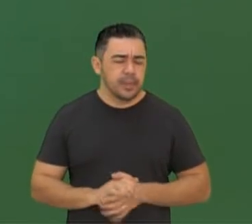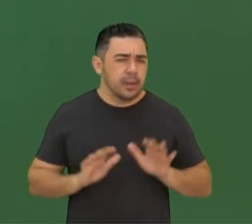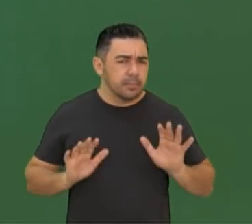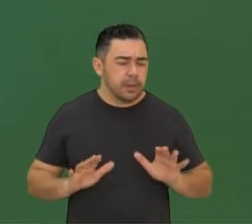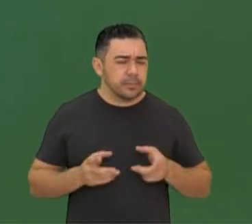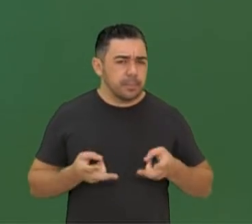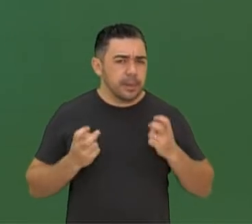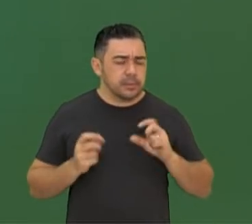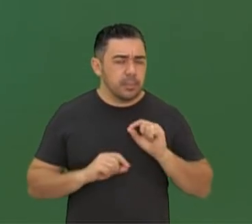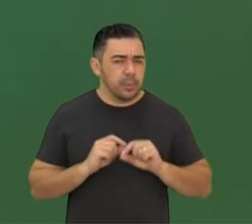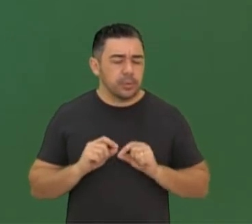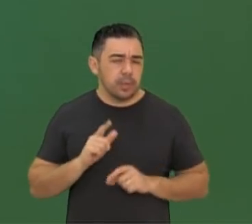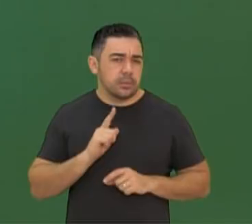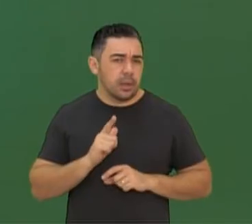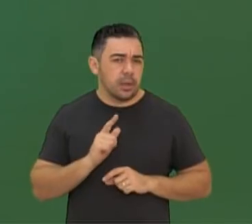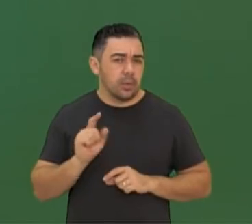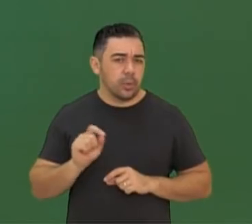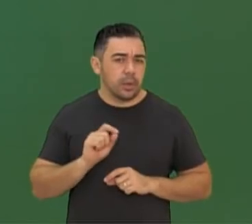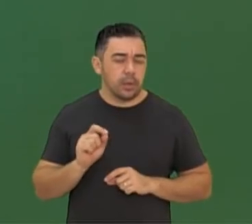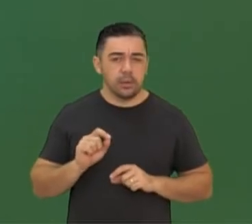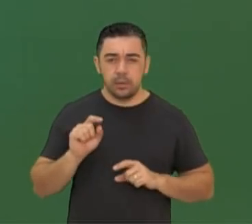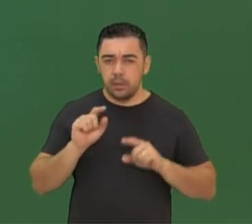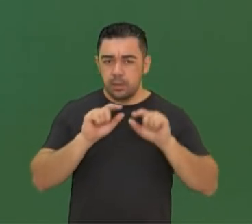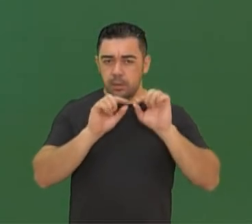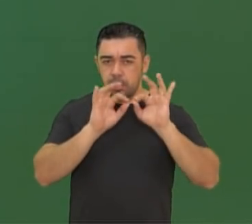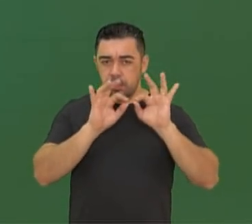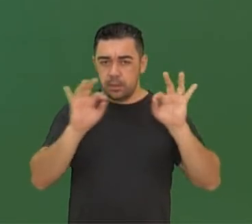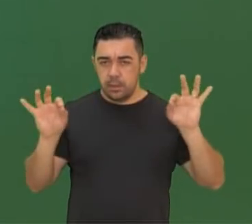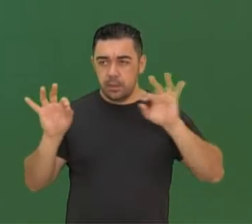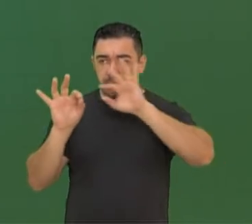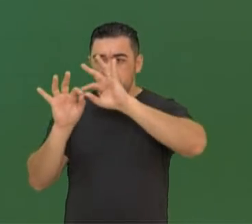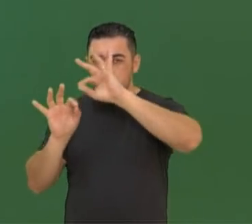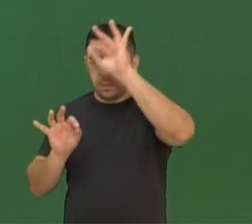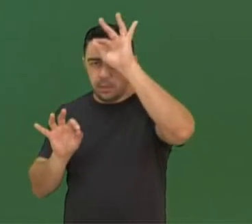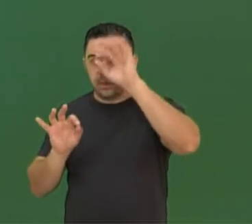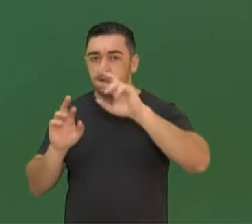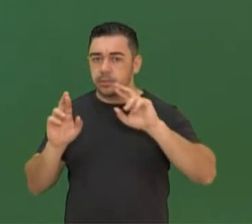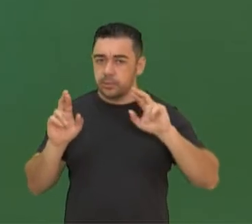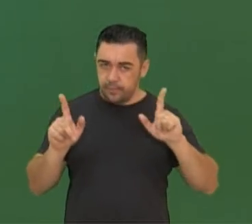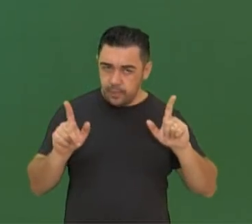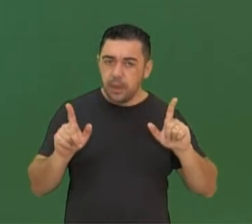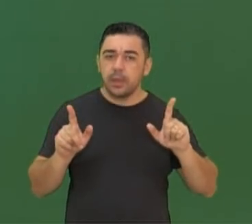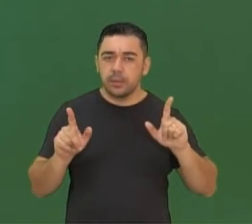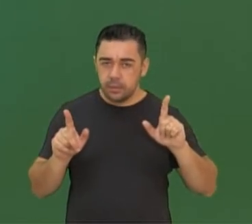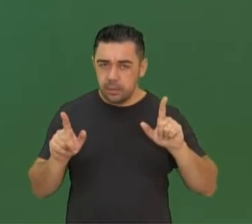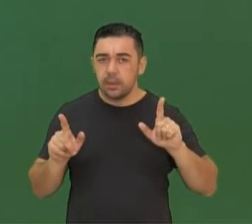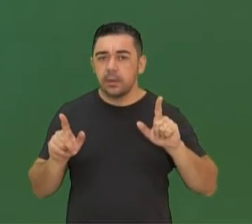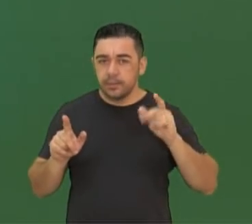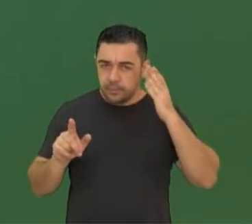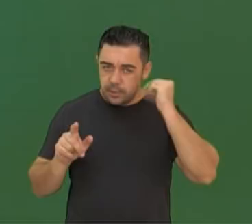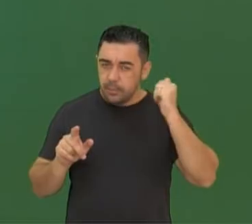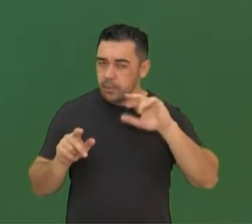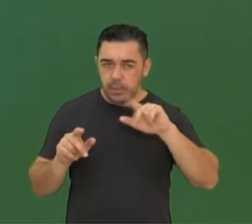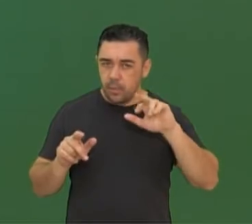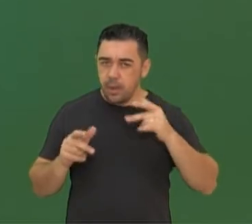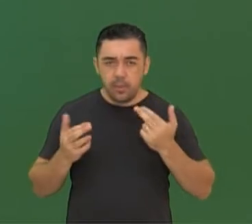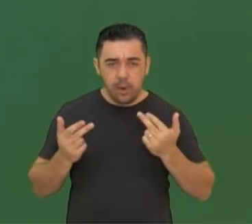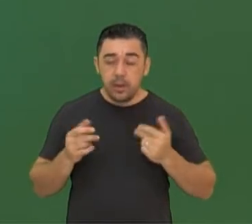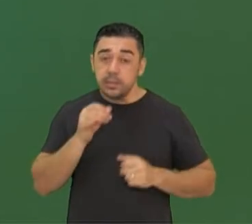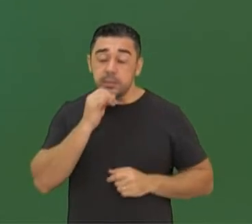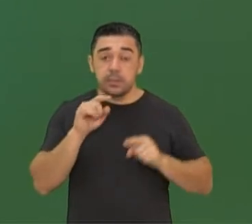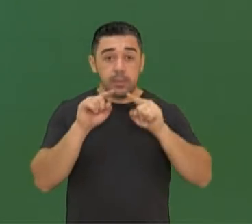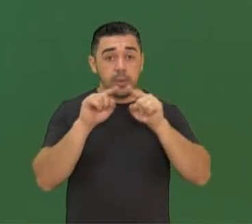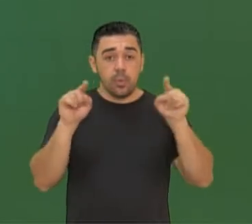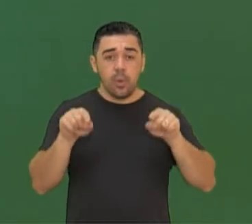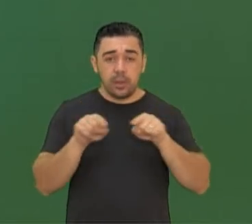você vai perceber que o retângulo, ele tem o comprimento e a largura medidas distintas. Ou seja, as medidas não são iguais. Se fosse um quadrado, eu